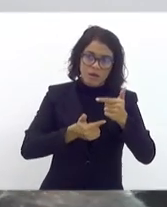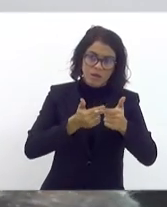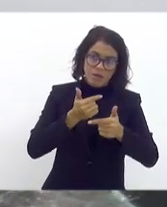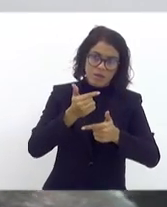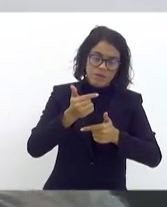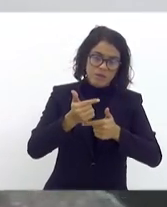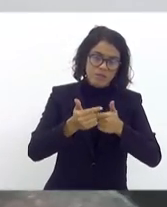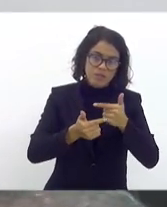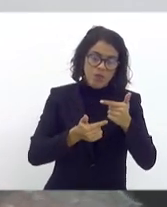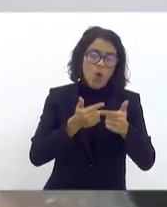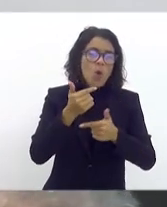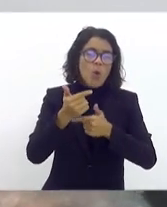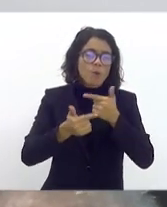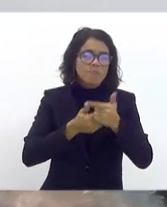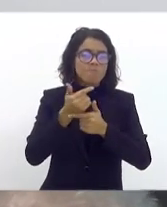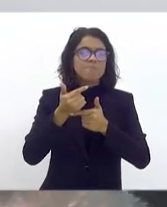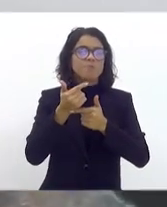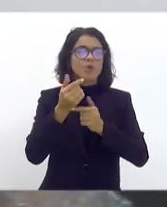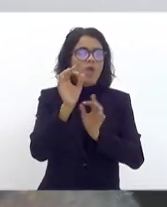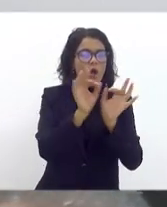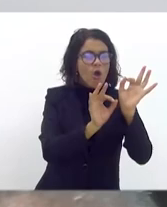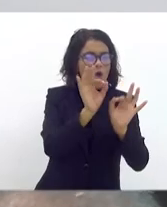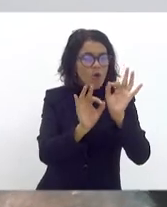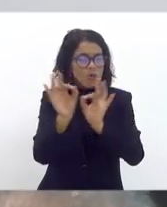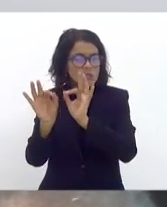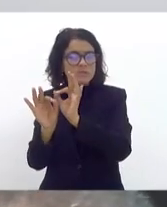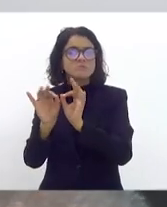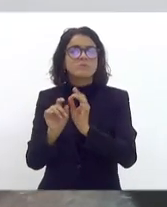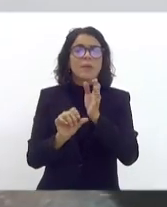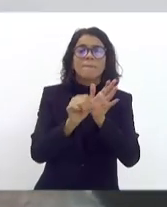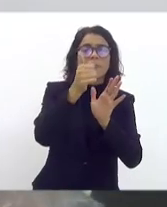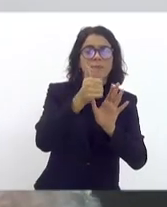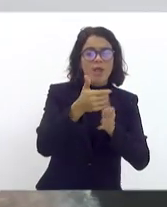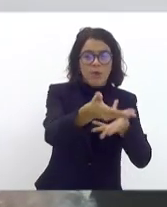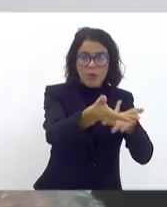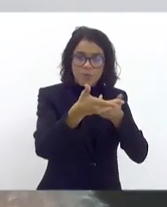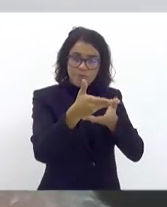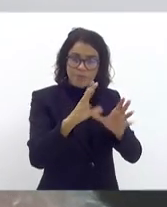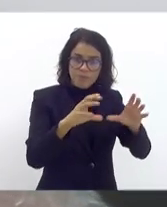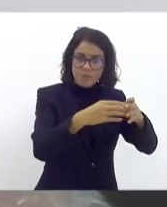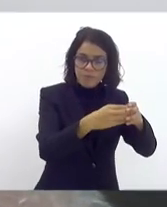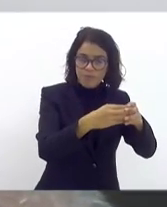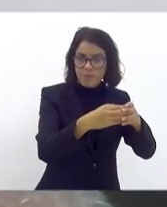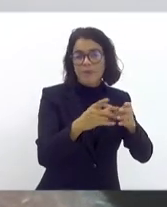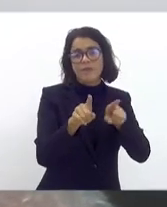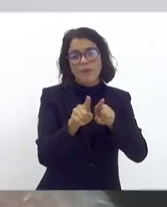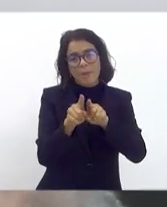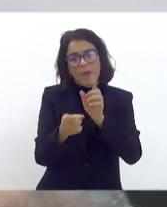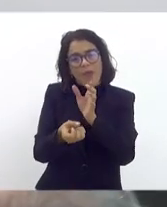com uma deliberação de quem a gente chamaria num primeiro momento para dar esse start. E a construção